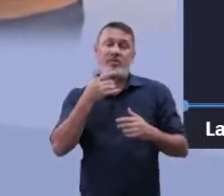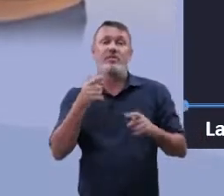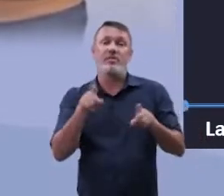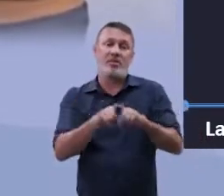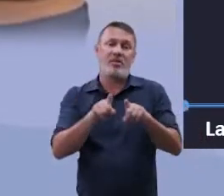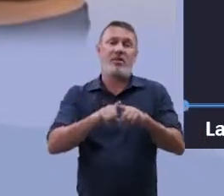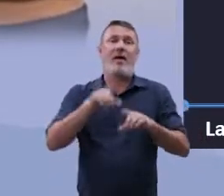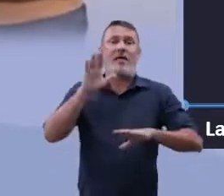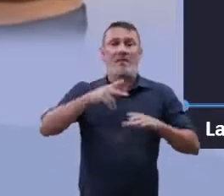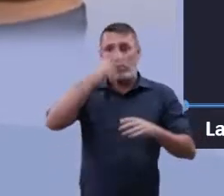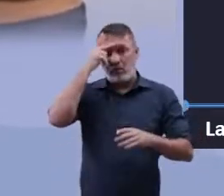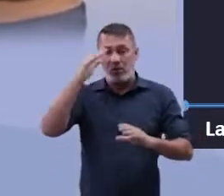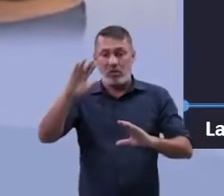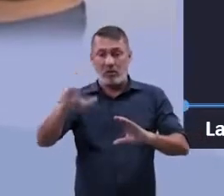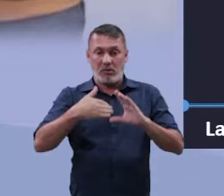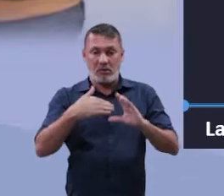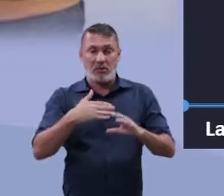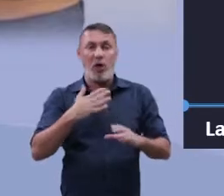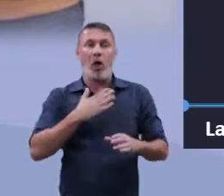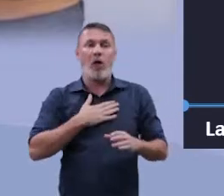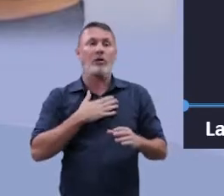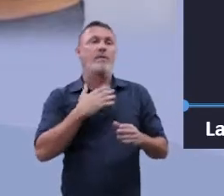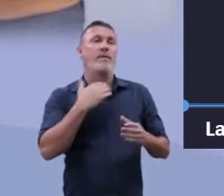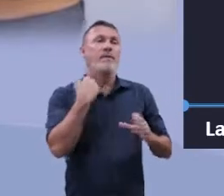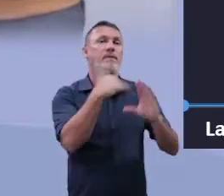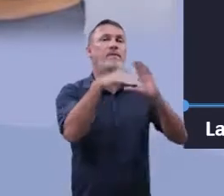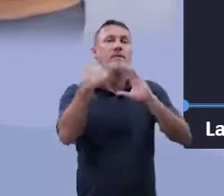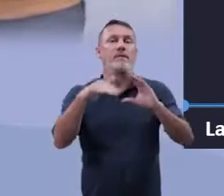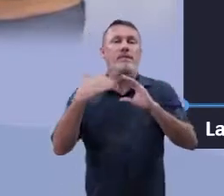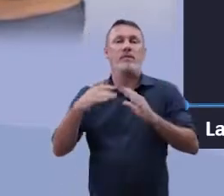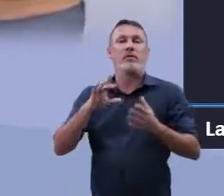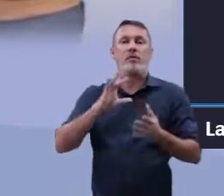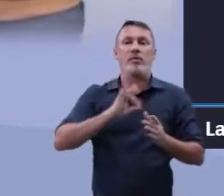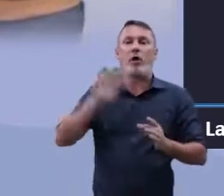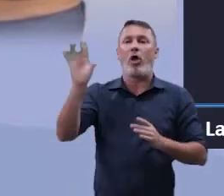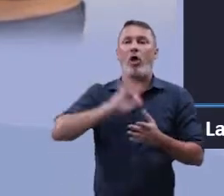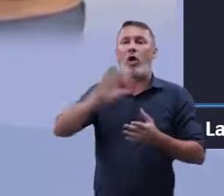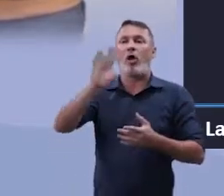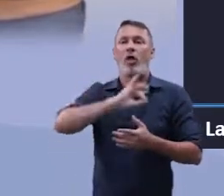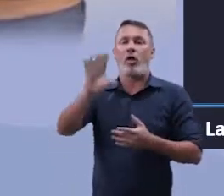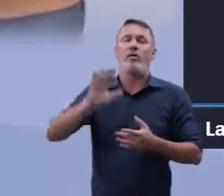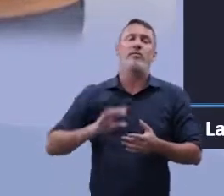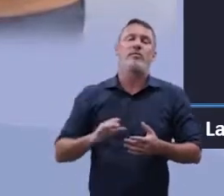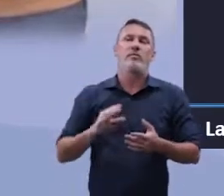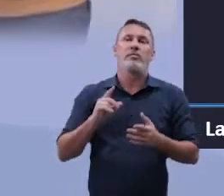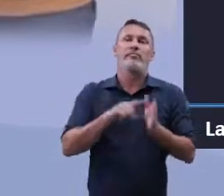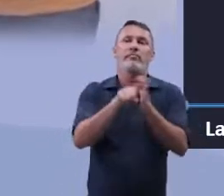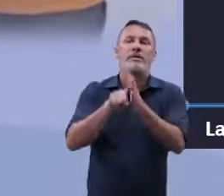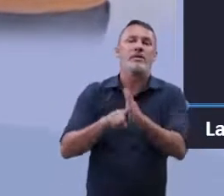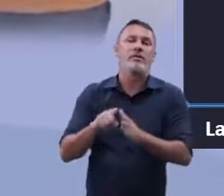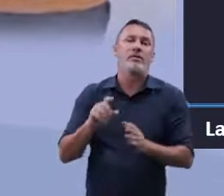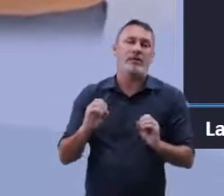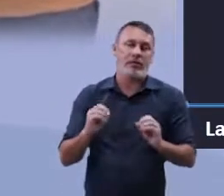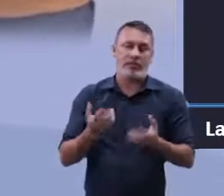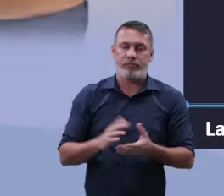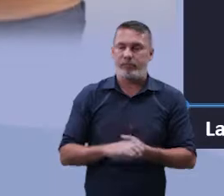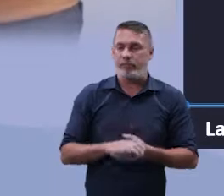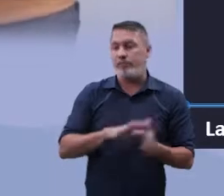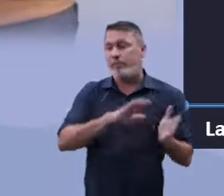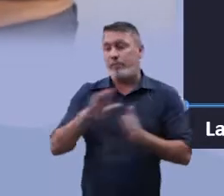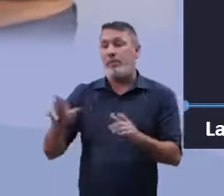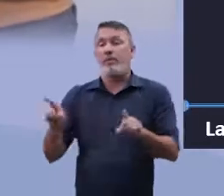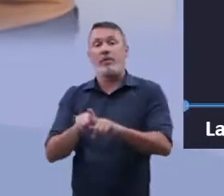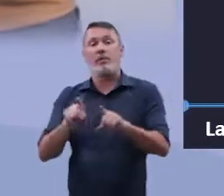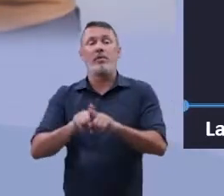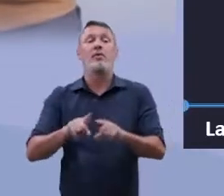costumam compartilhar essas inverdades, essas desinformações. Então, meus queridos, nós falamos um pouquinho sobre o que